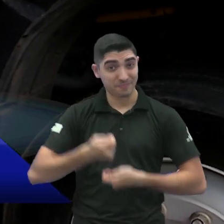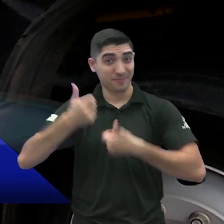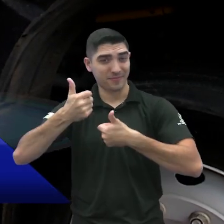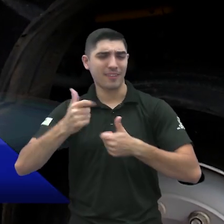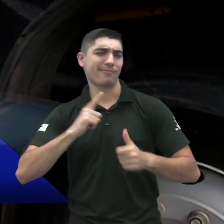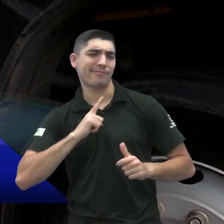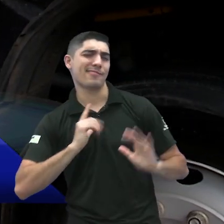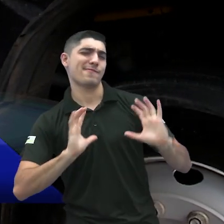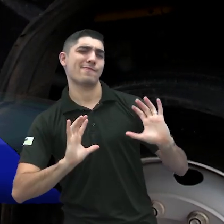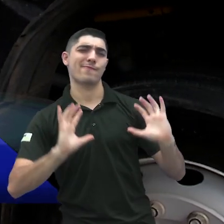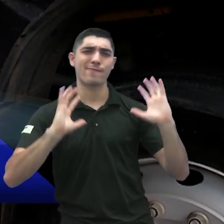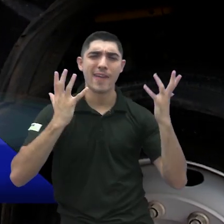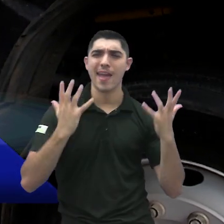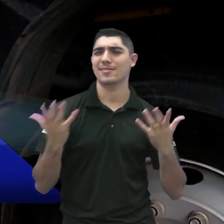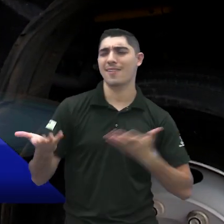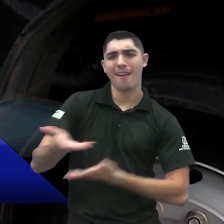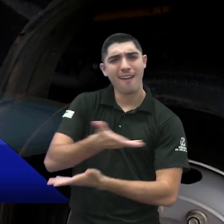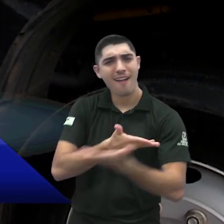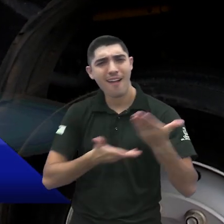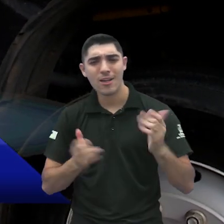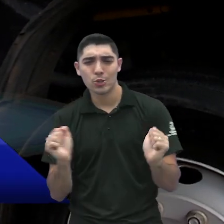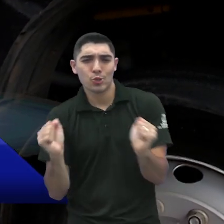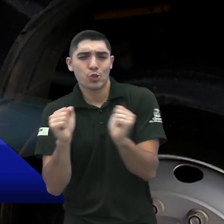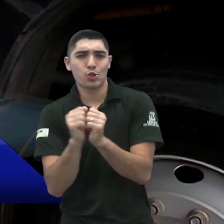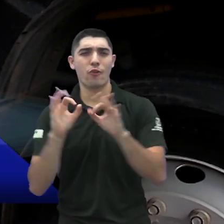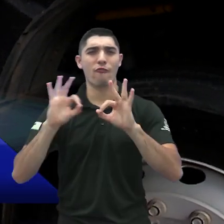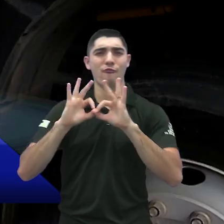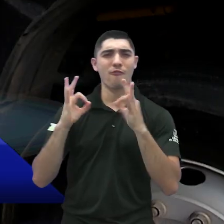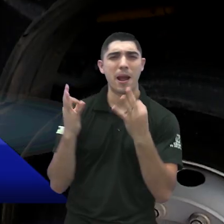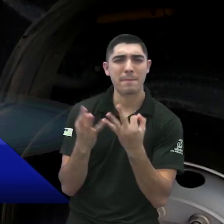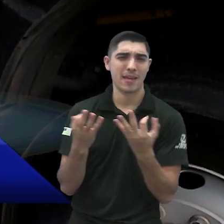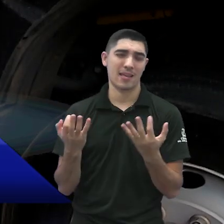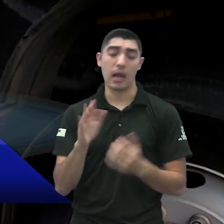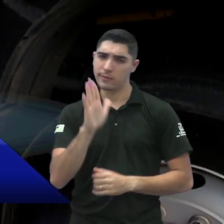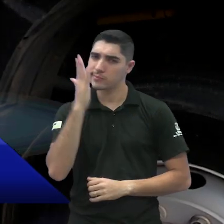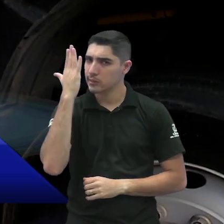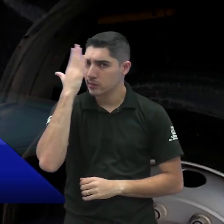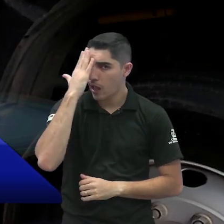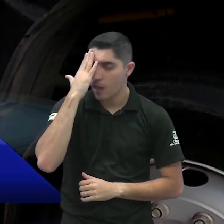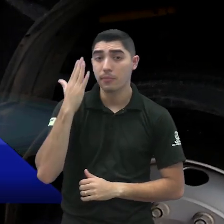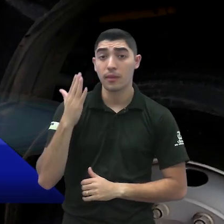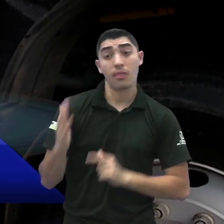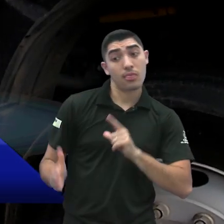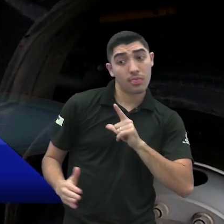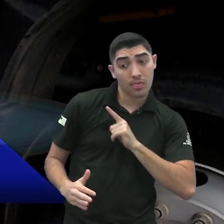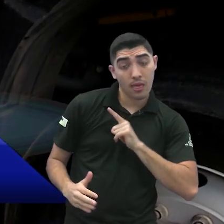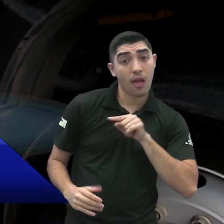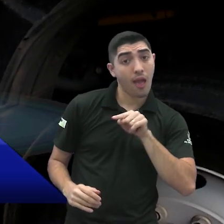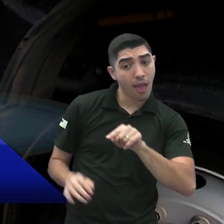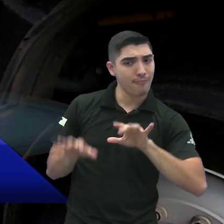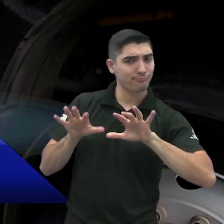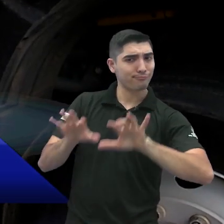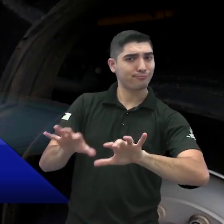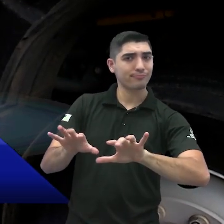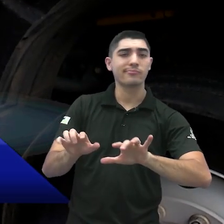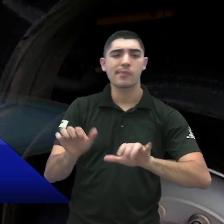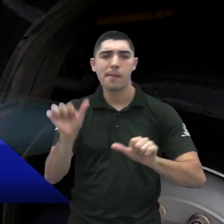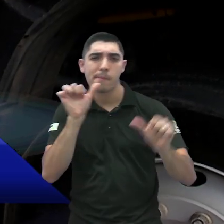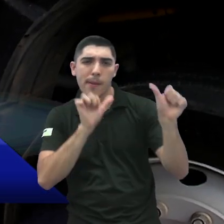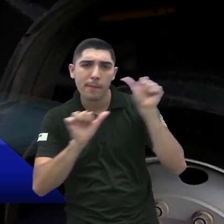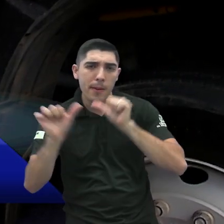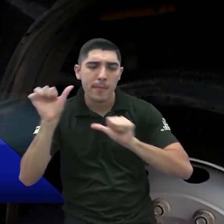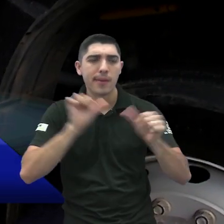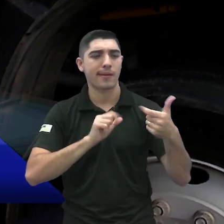ano, festas, comemorações, família reunida, né? E a gente sabe que envolve também